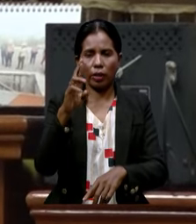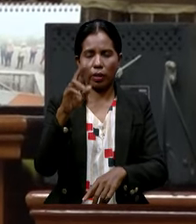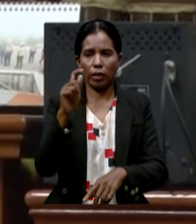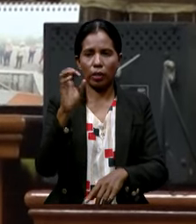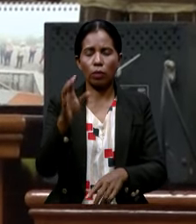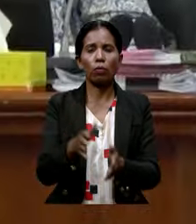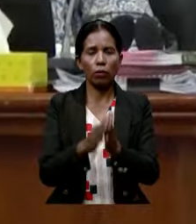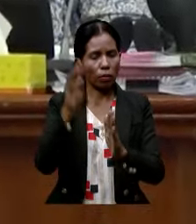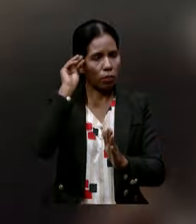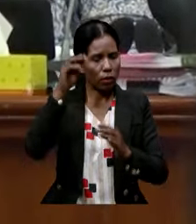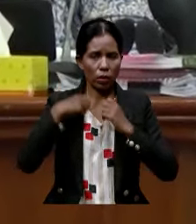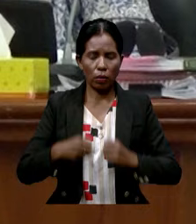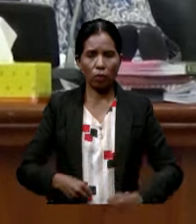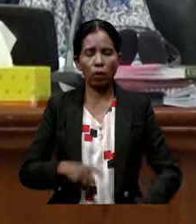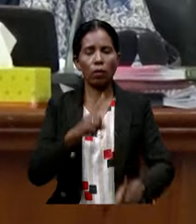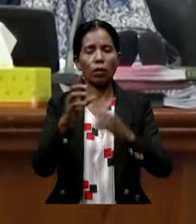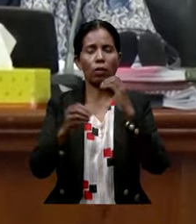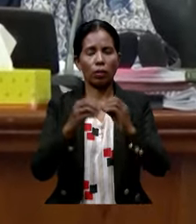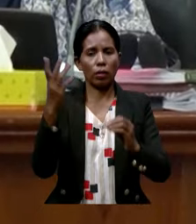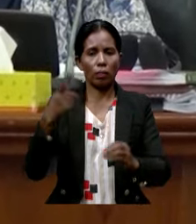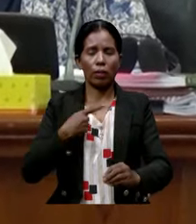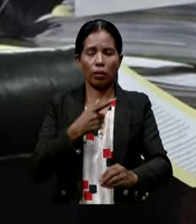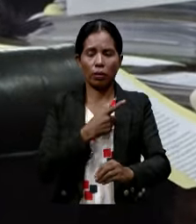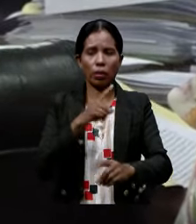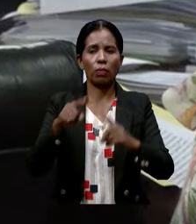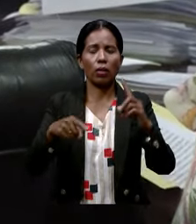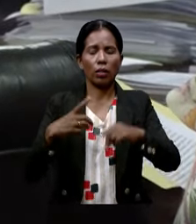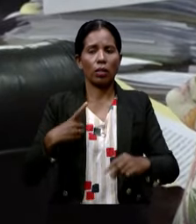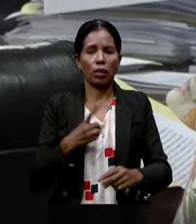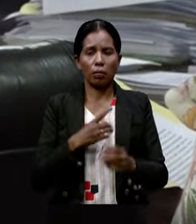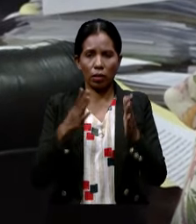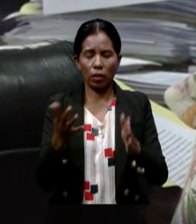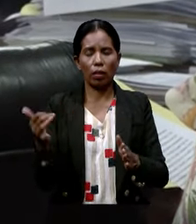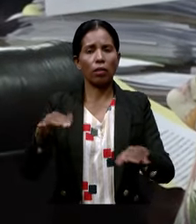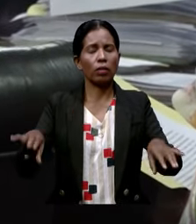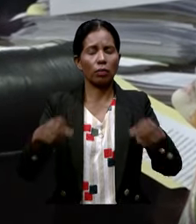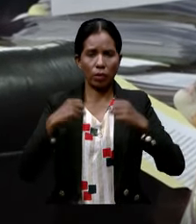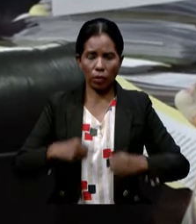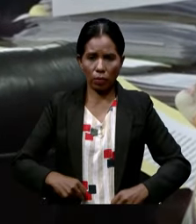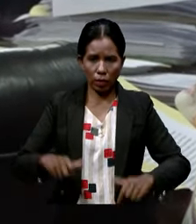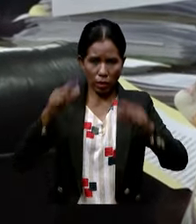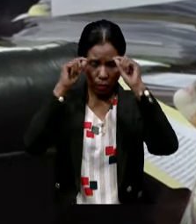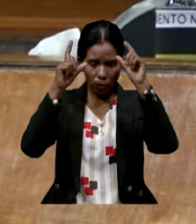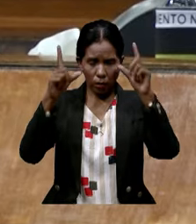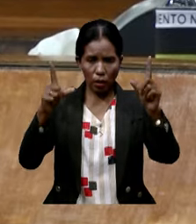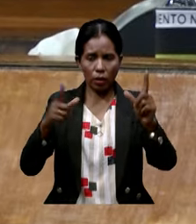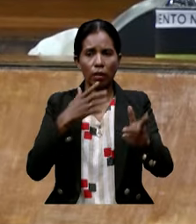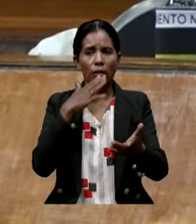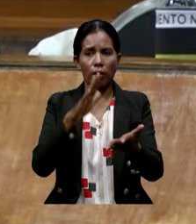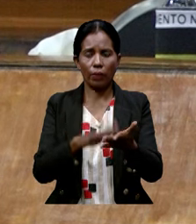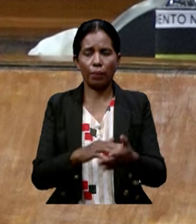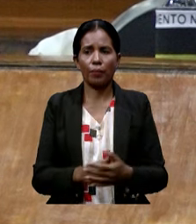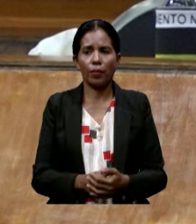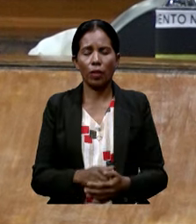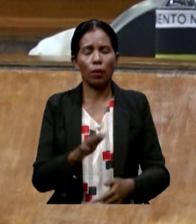ministra Saudi, ho di halo explicação ia plenaria, bain hira deputado sira, nota katak sistema Saudi e Timor Leste grave liwana. Ponto sir